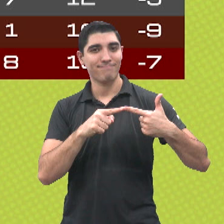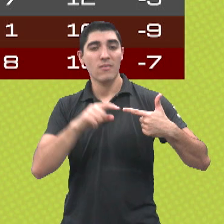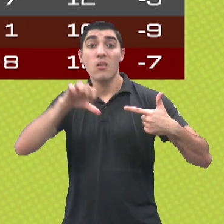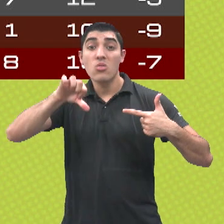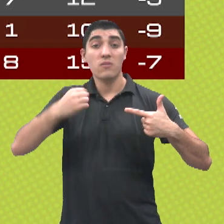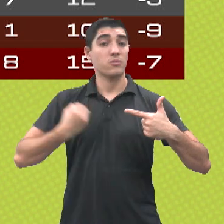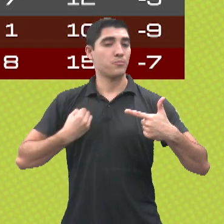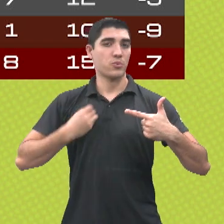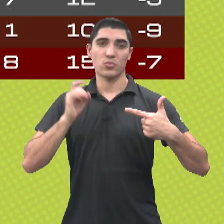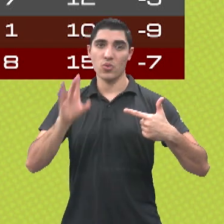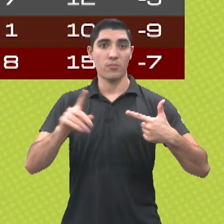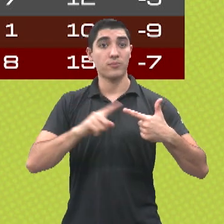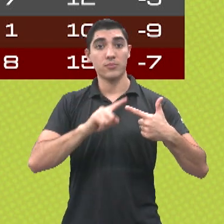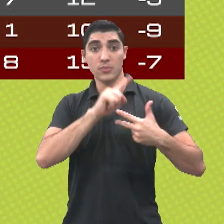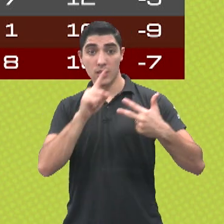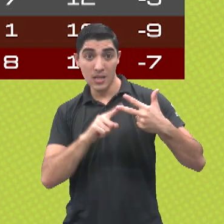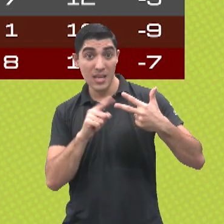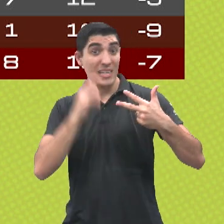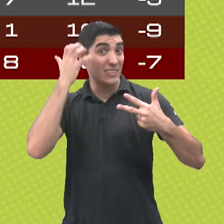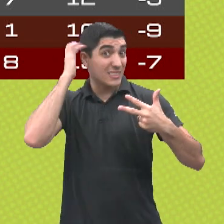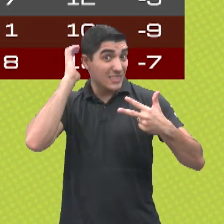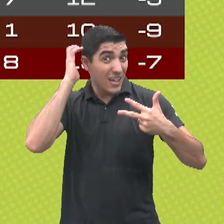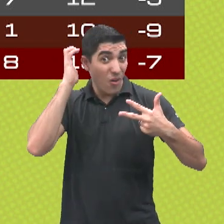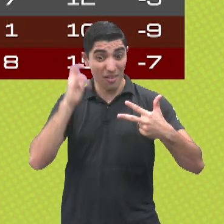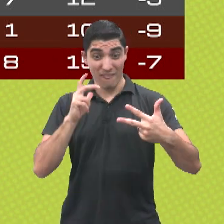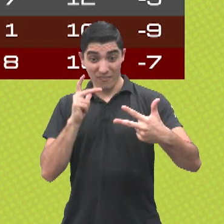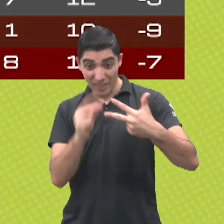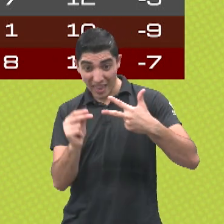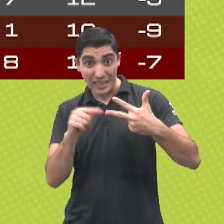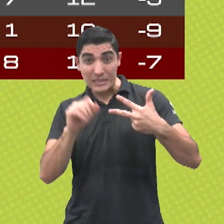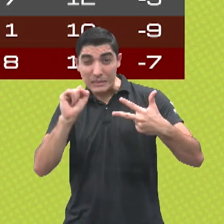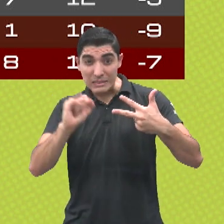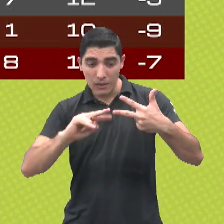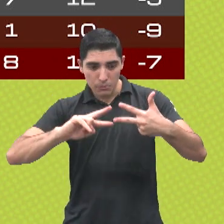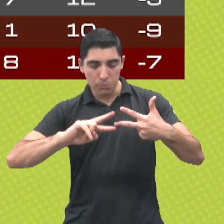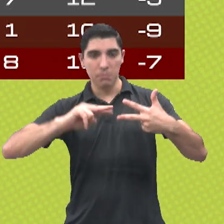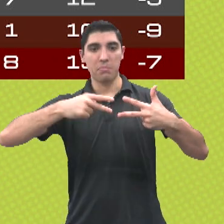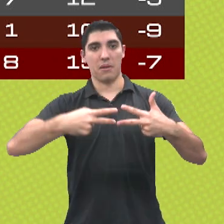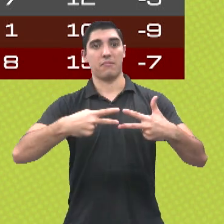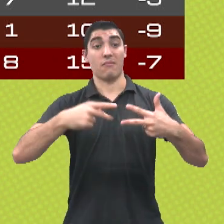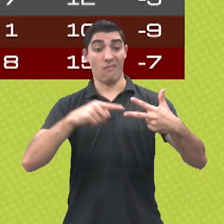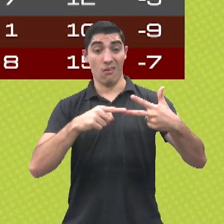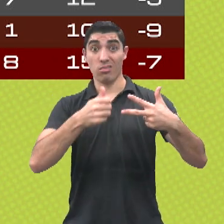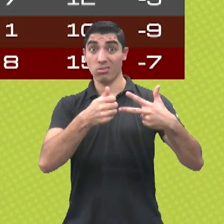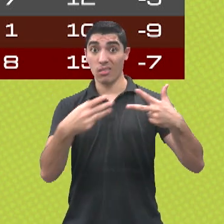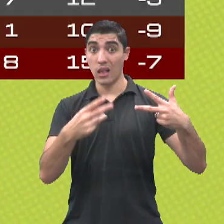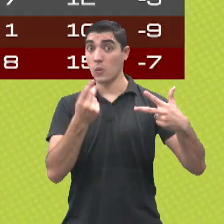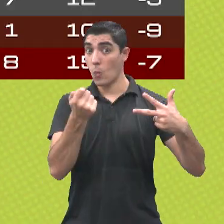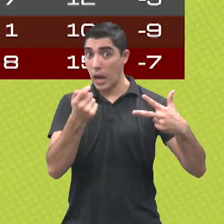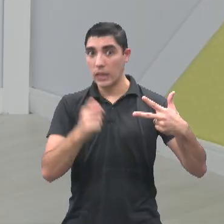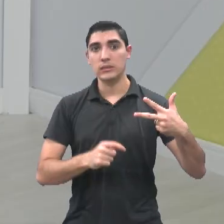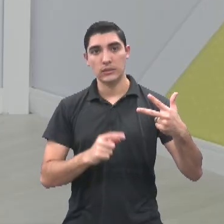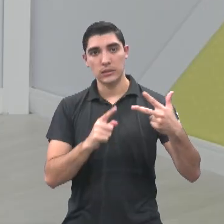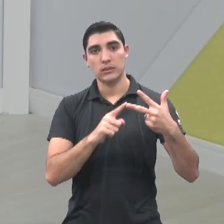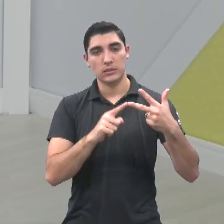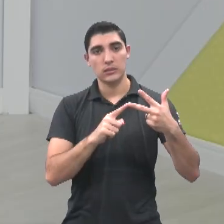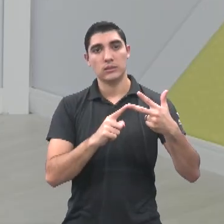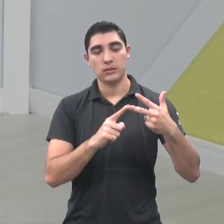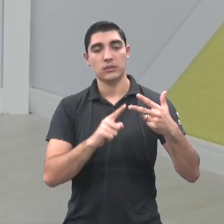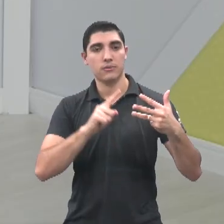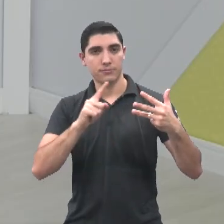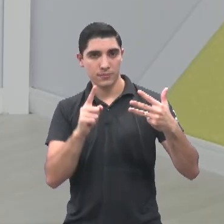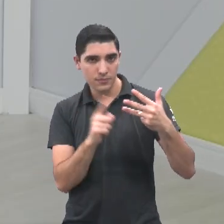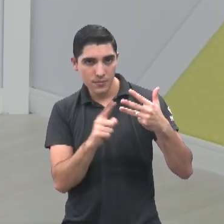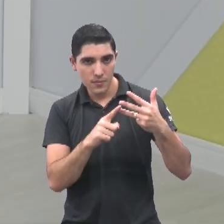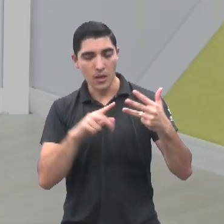pontos. Santo André, como eu disse, se vencesse o jogo, passaria o São José e jogaria o São José para 13º. Perto da zona da